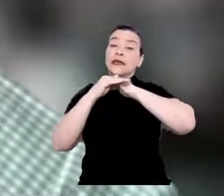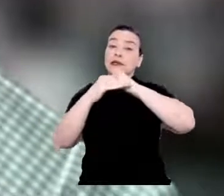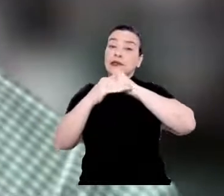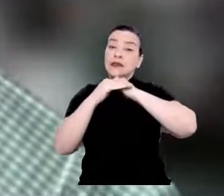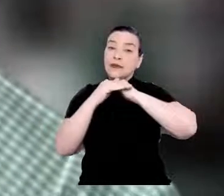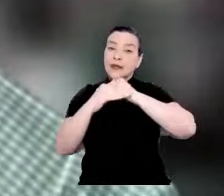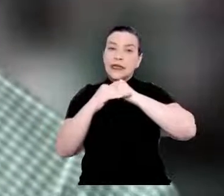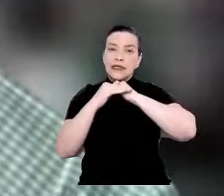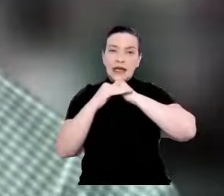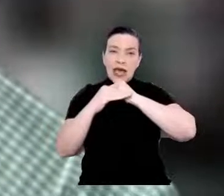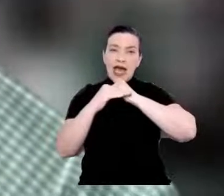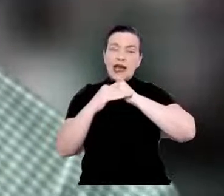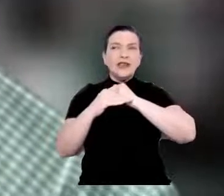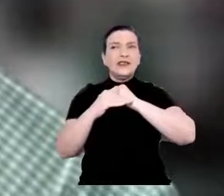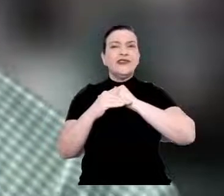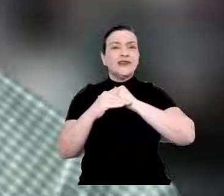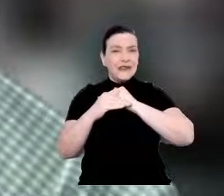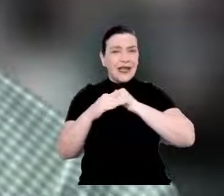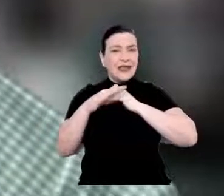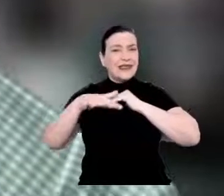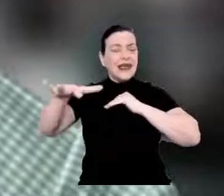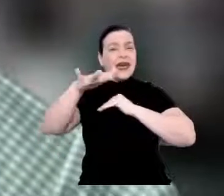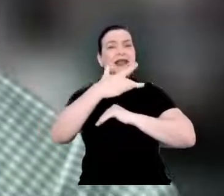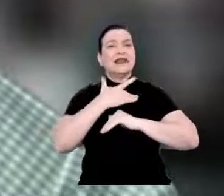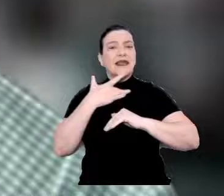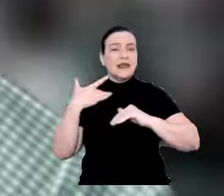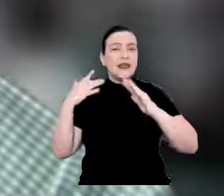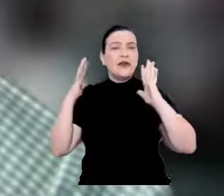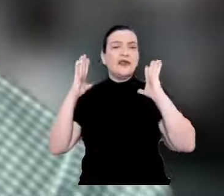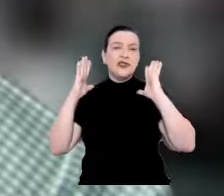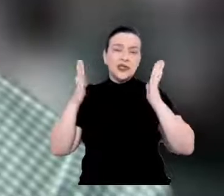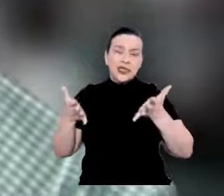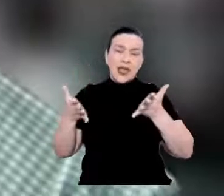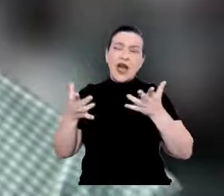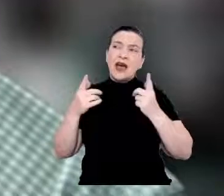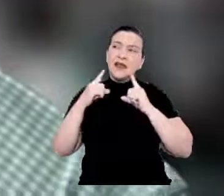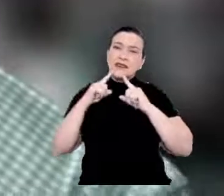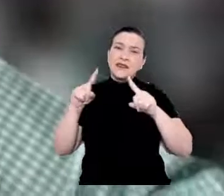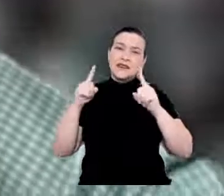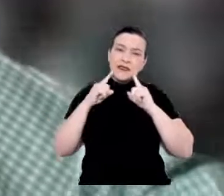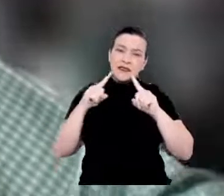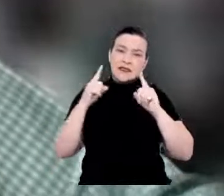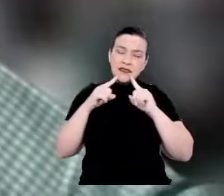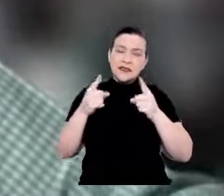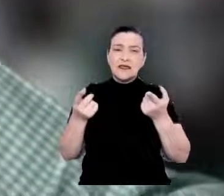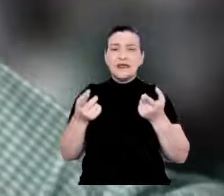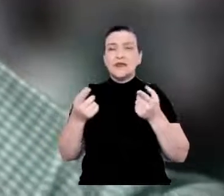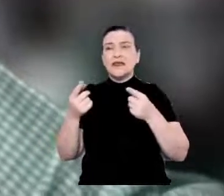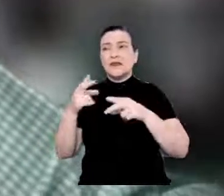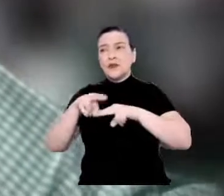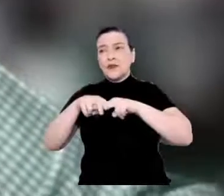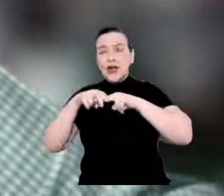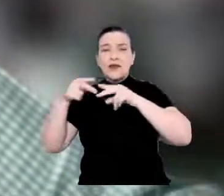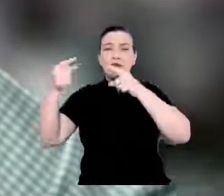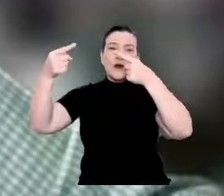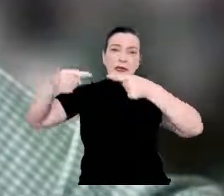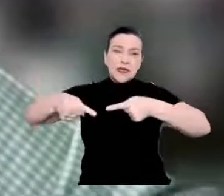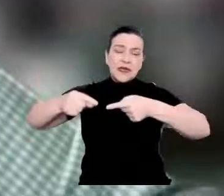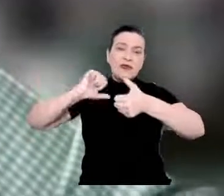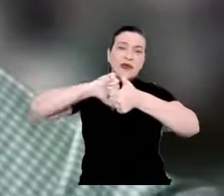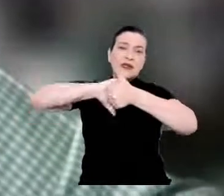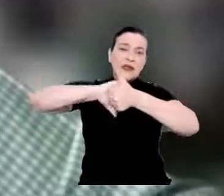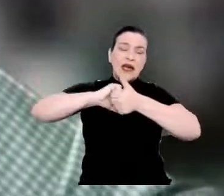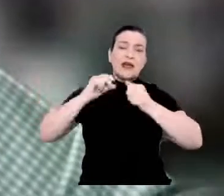regime vem sendo questionada há algum tempo, mas mudanças estruturantes no sentido de competição por qualidade ou valor em saúde ainda